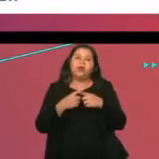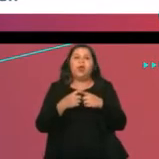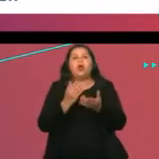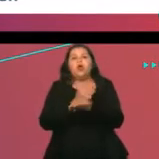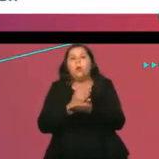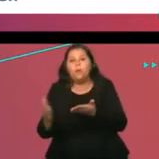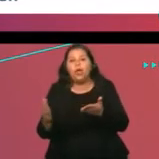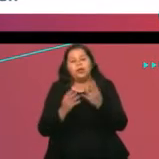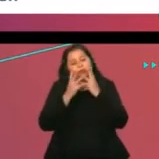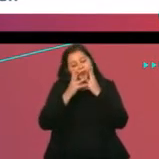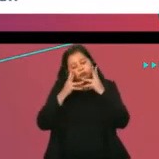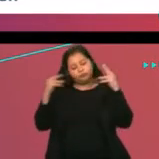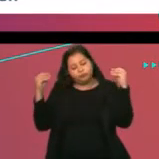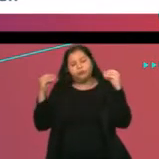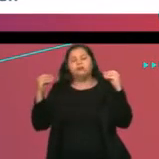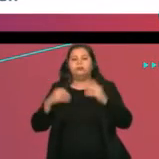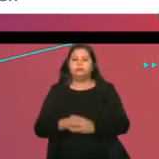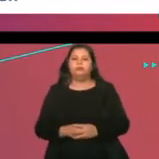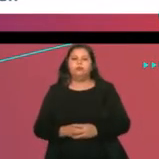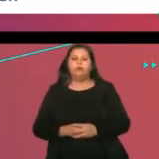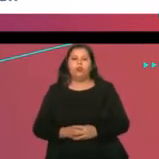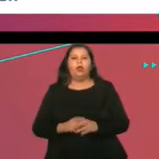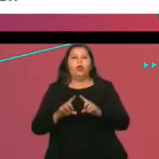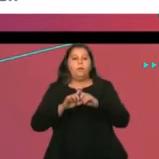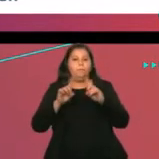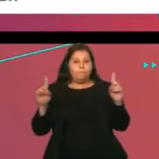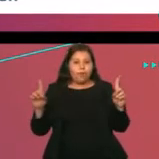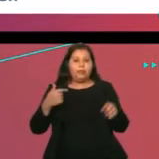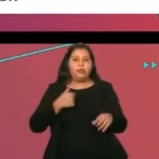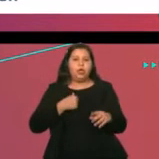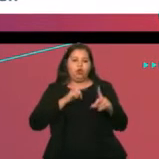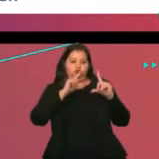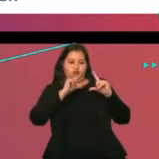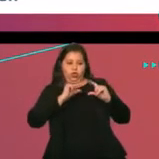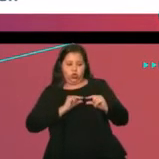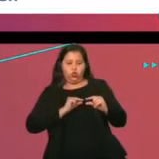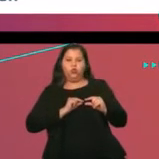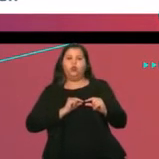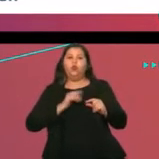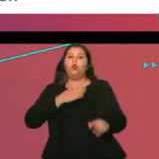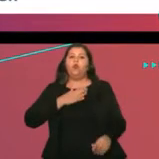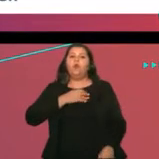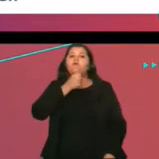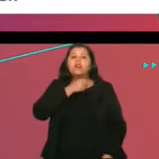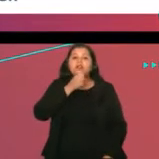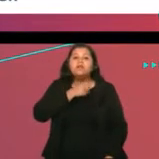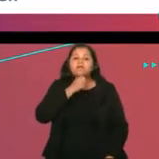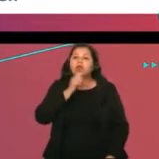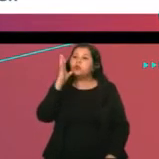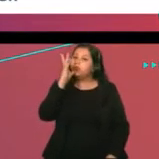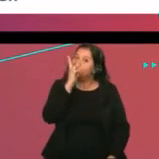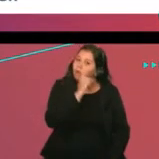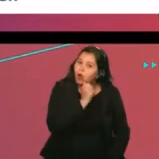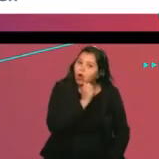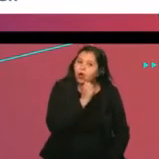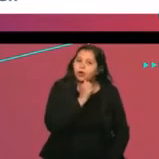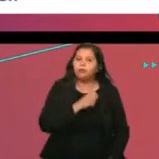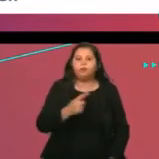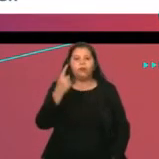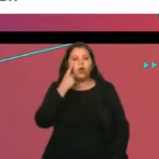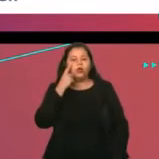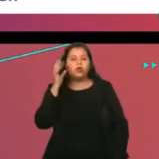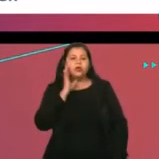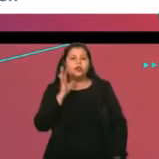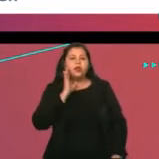vai perder a qualidade agora se eu diminuo alça onde oxidação isso vai retardando um pouco mais e olha só que